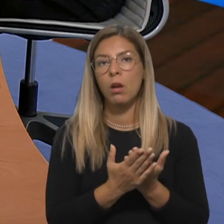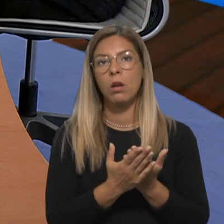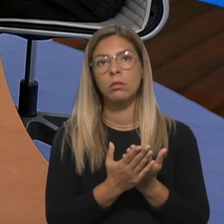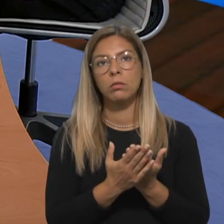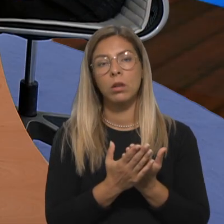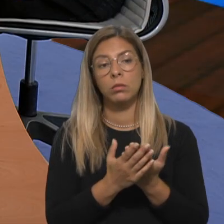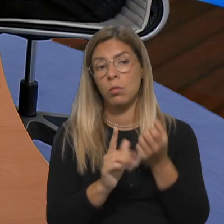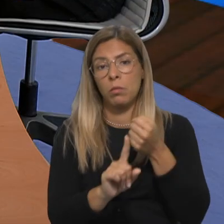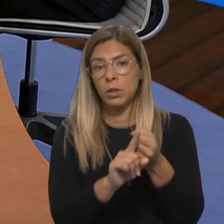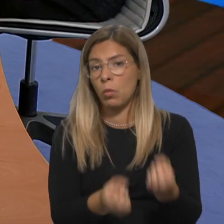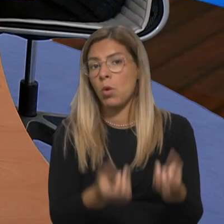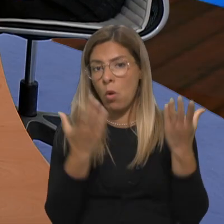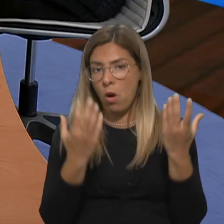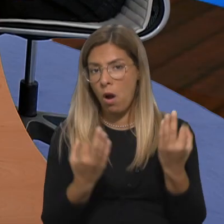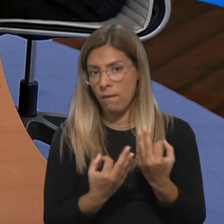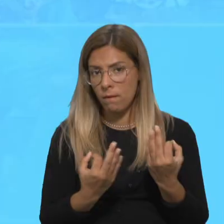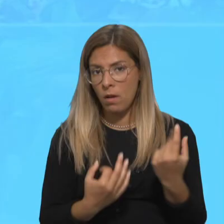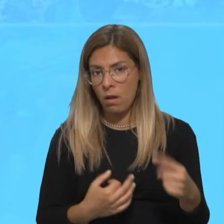suas missões. Uhum.